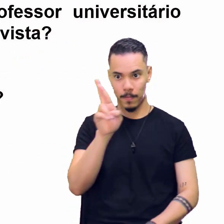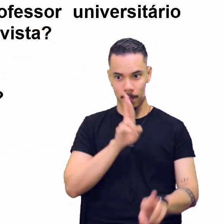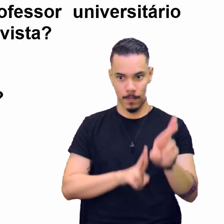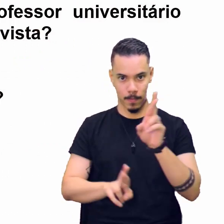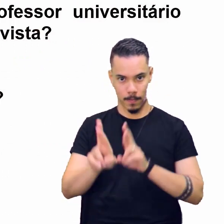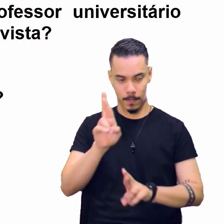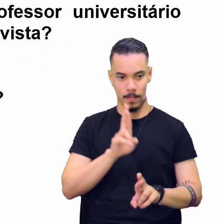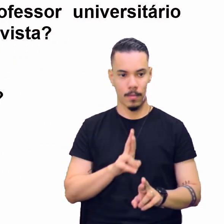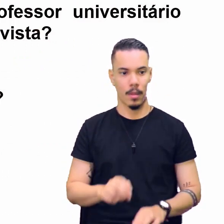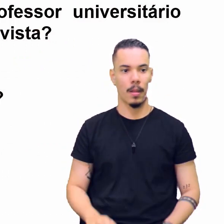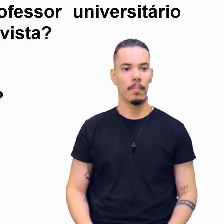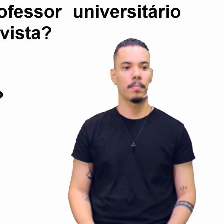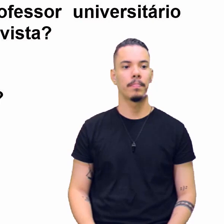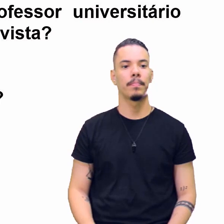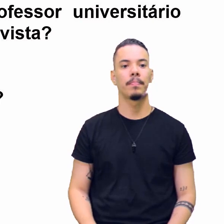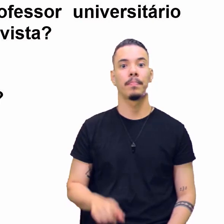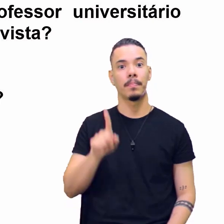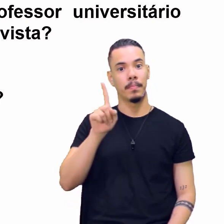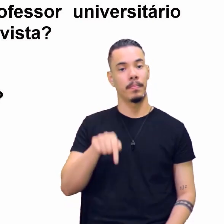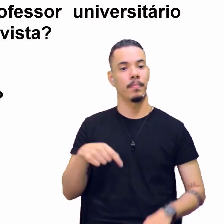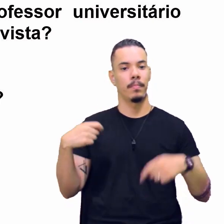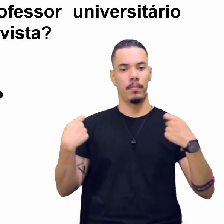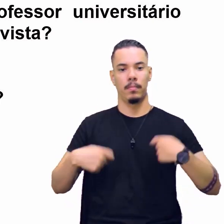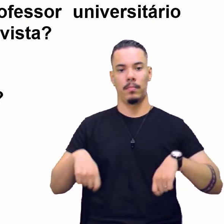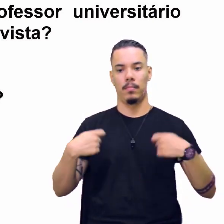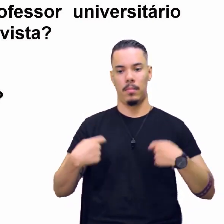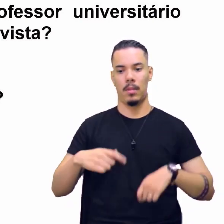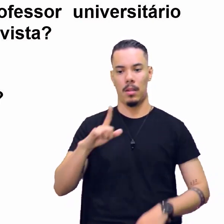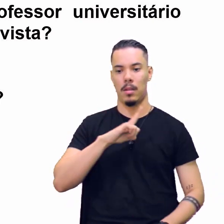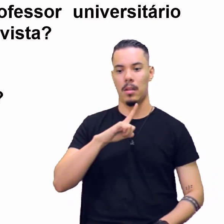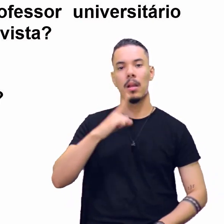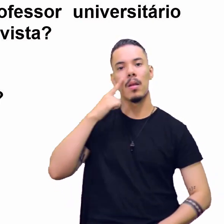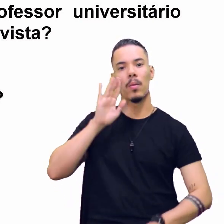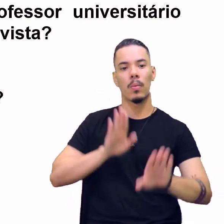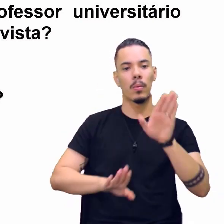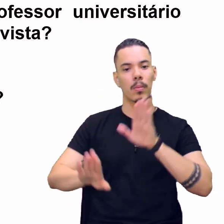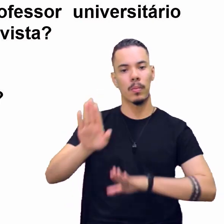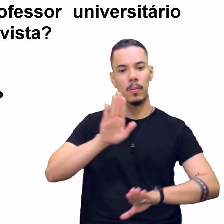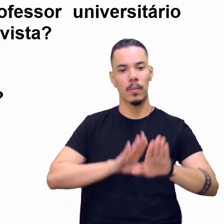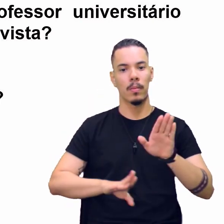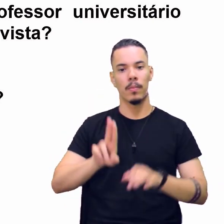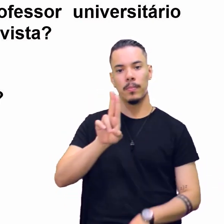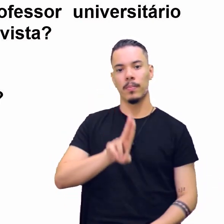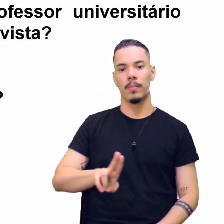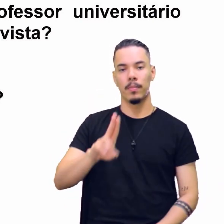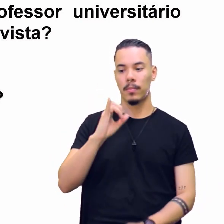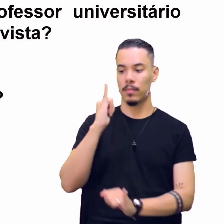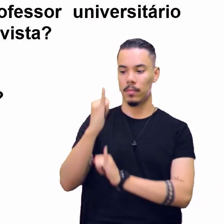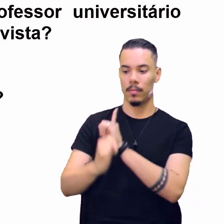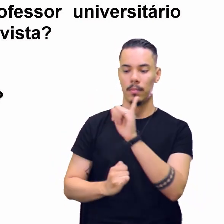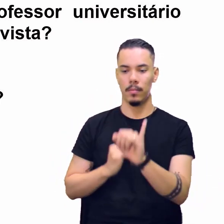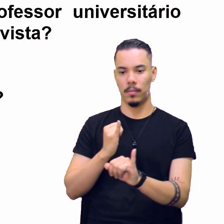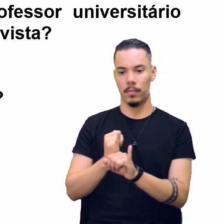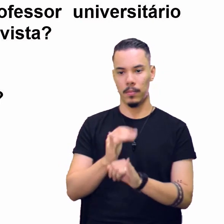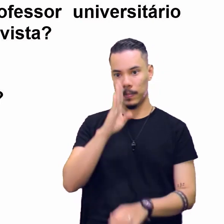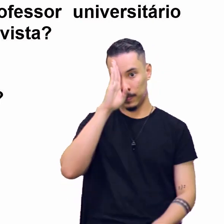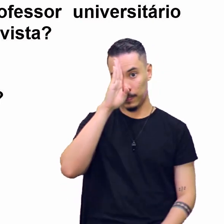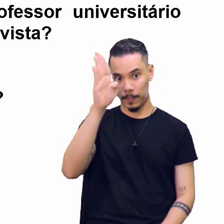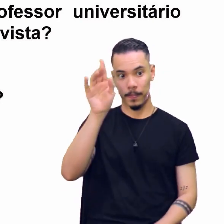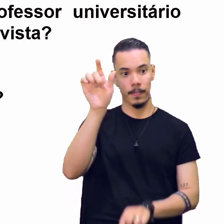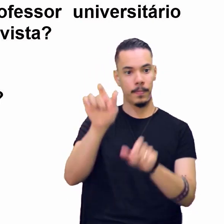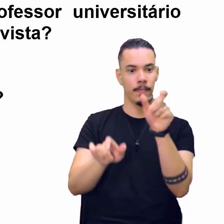vocês, amadinho. A necessidade de ter muita cautela ao utilizar a internet, principalmente por parte das